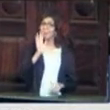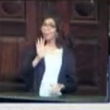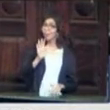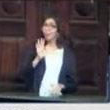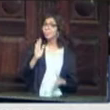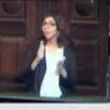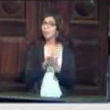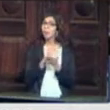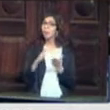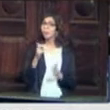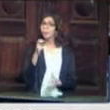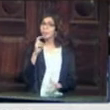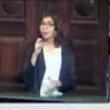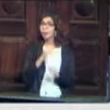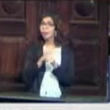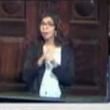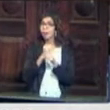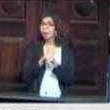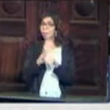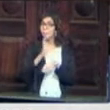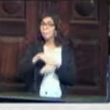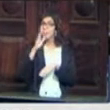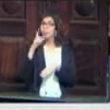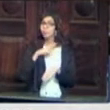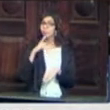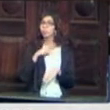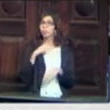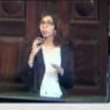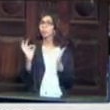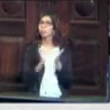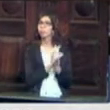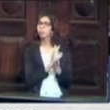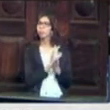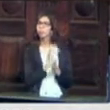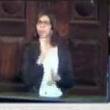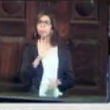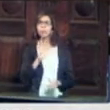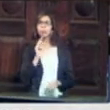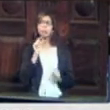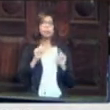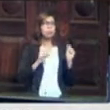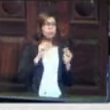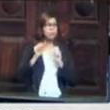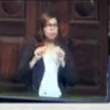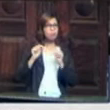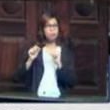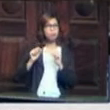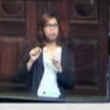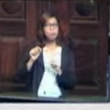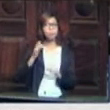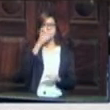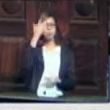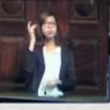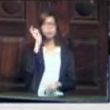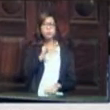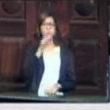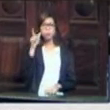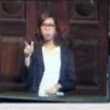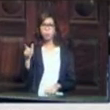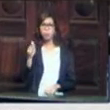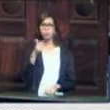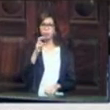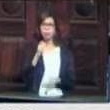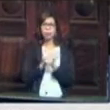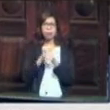de 15 anos de inscrição na dívida ativa. Mas quem são aqueles com mais de 15 anos